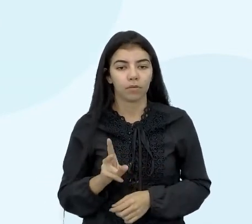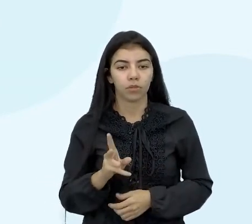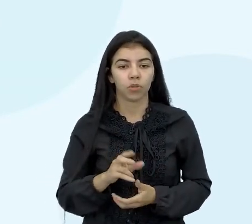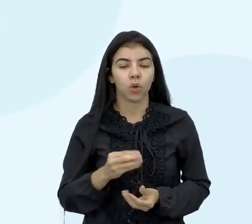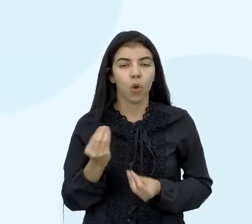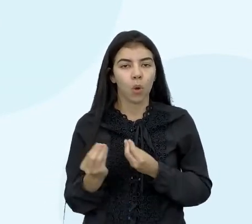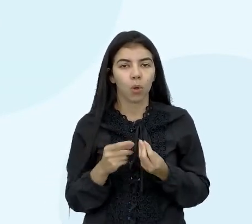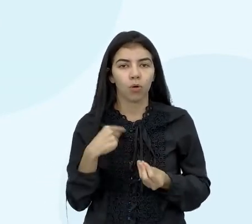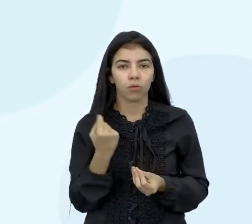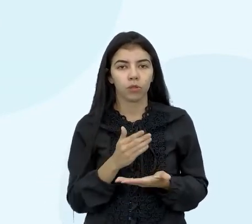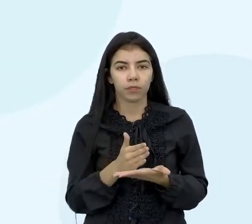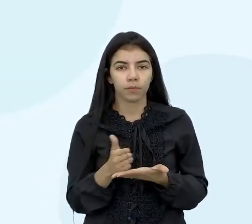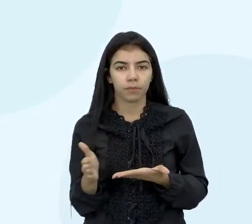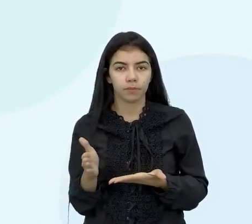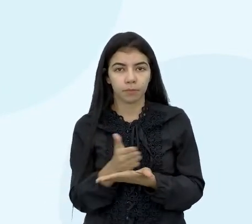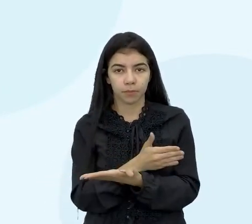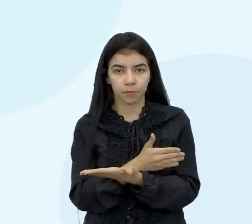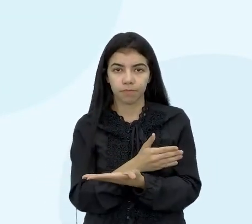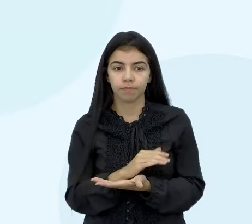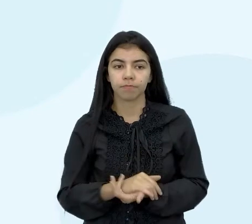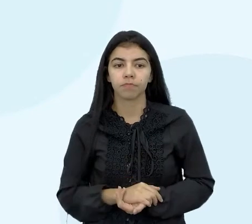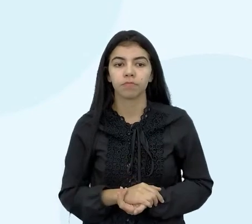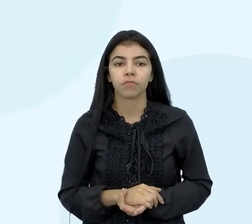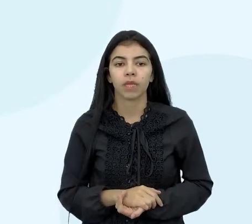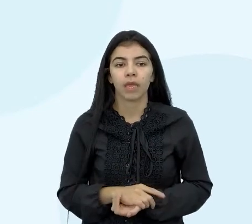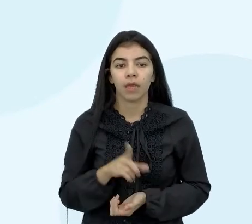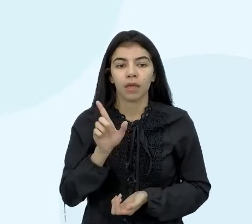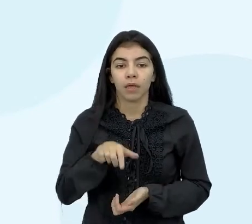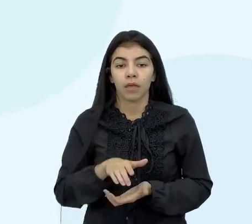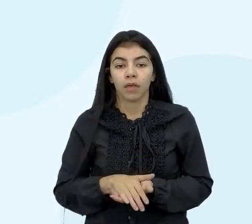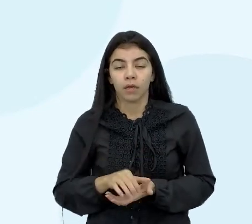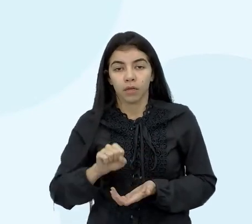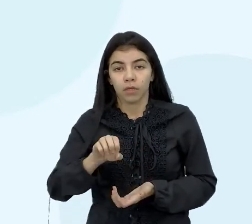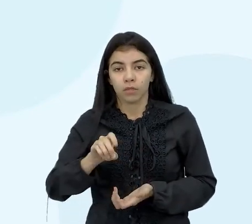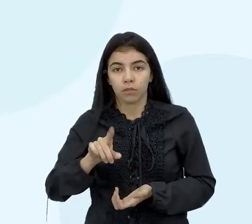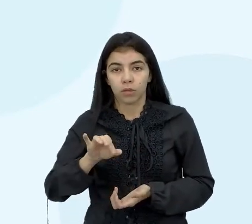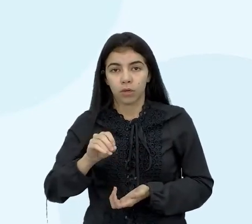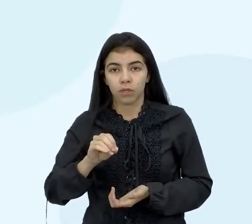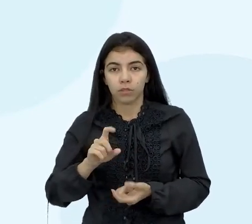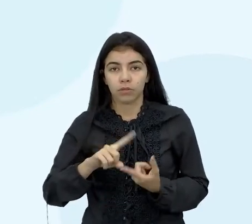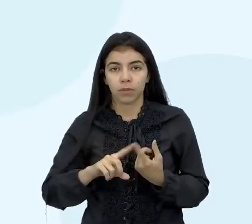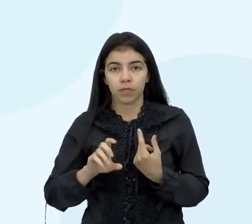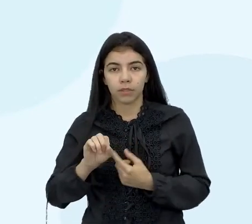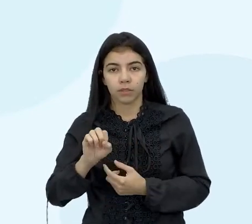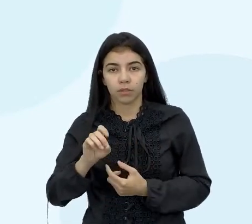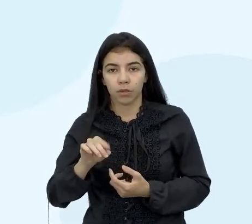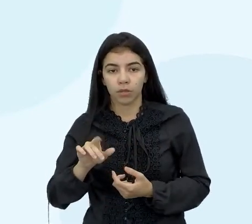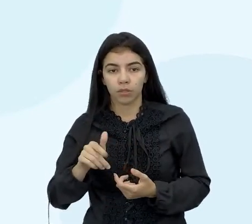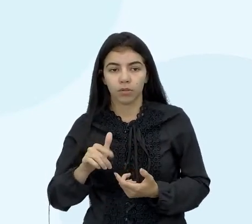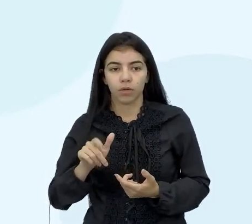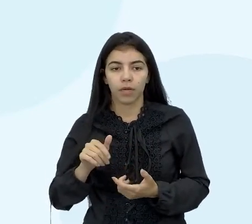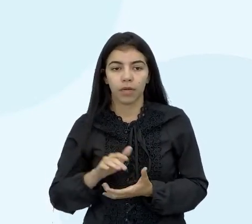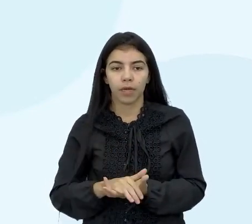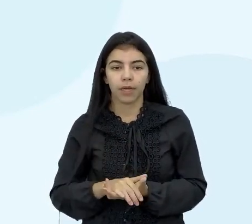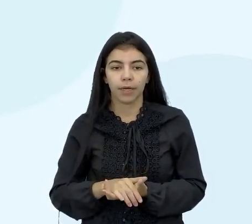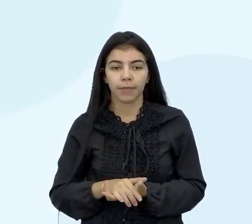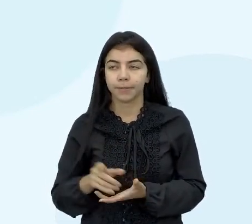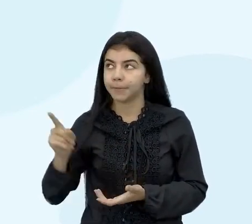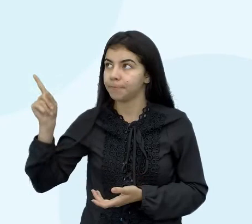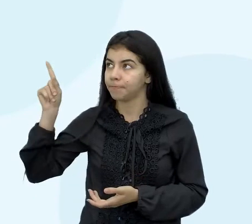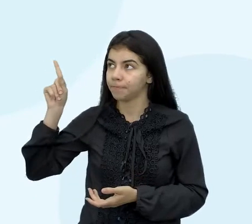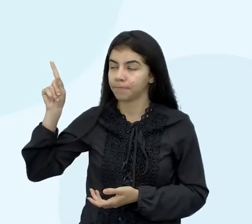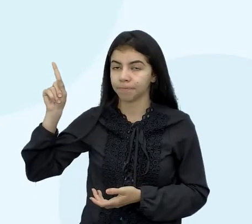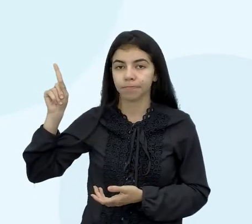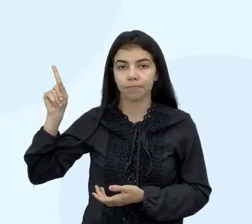gente separa sólido com sólido? A gente pode separar sólido com sólido a partir de dissolução fracionada. Como que eu disse